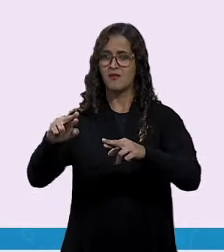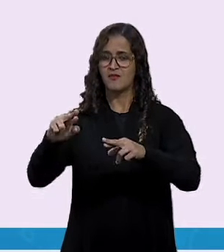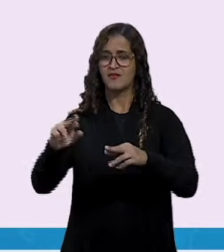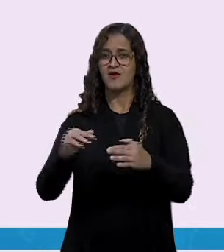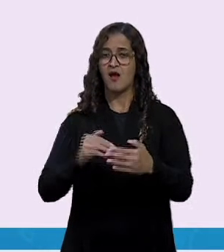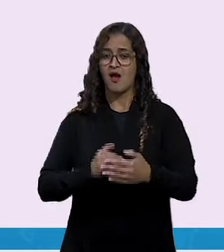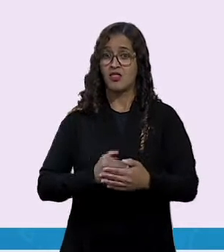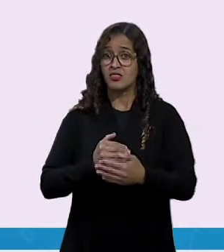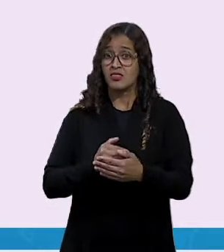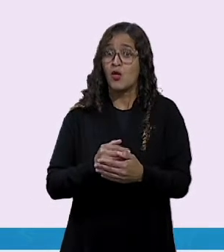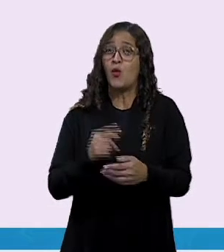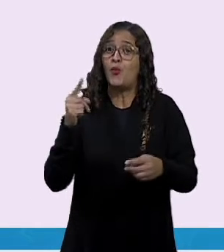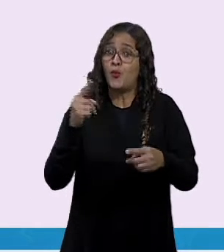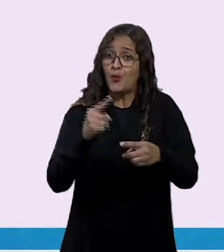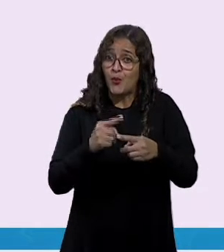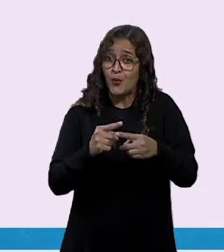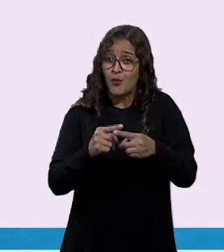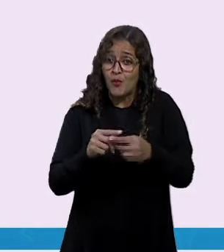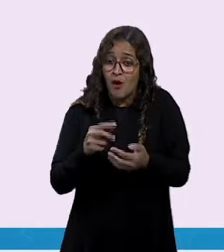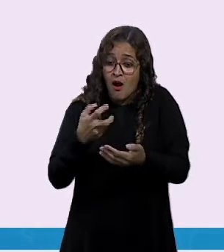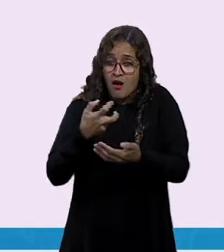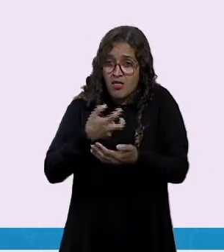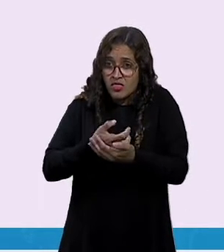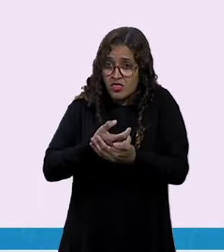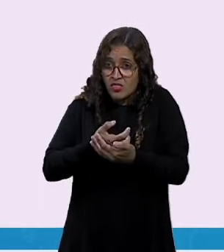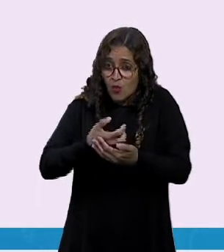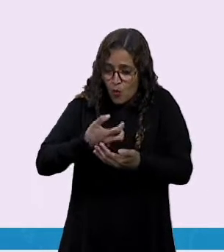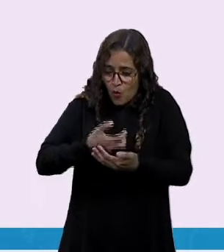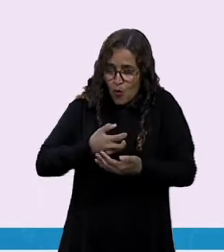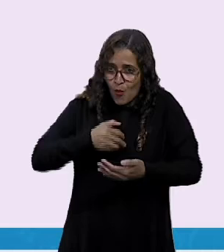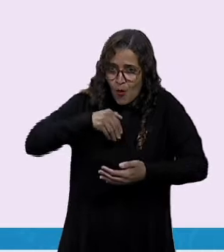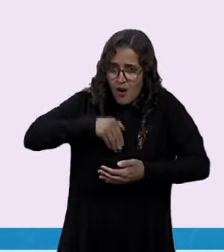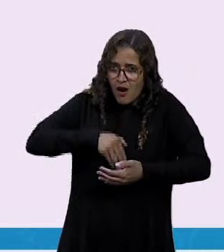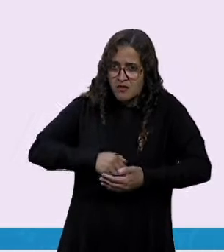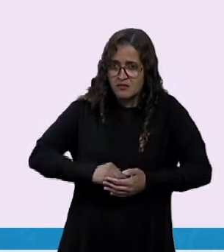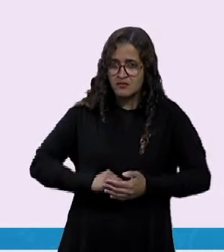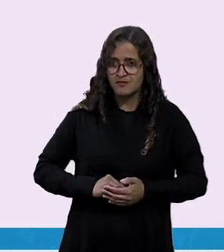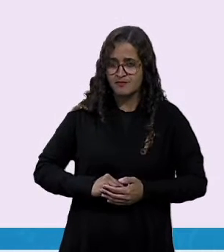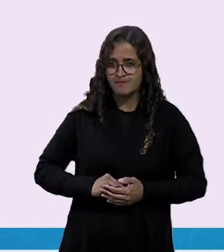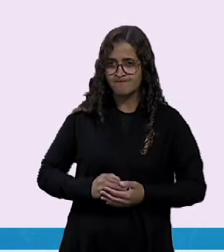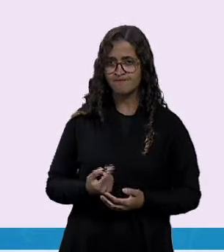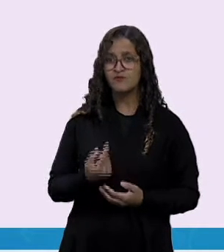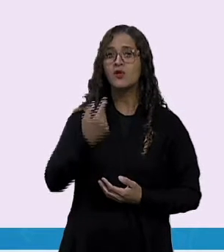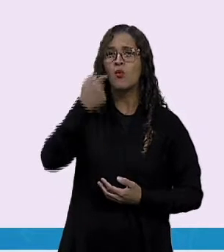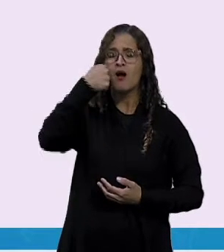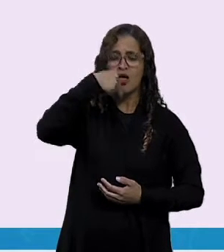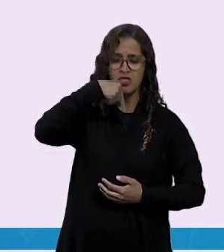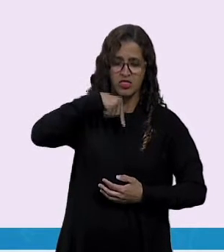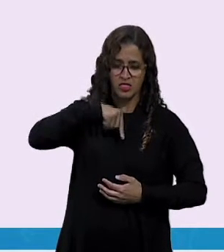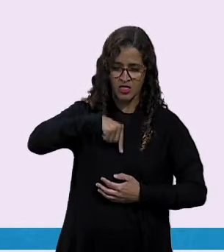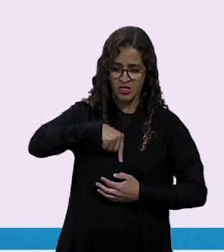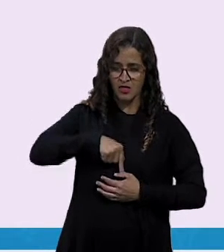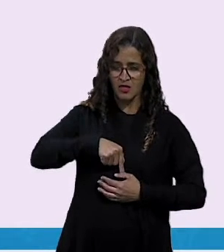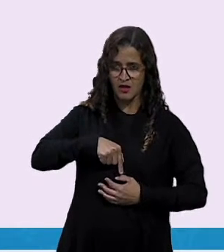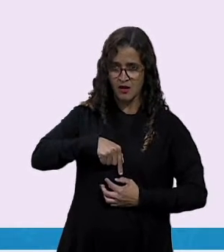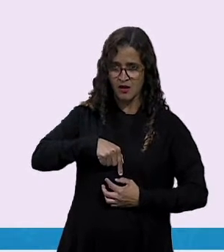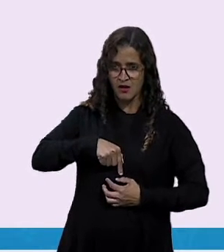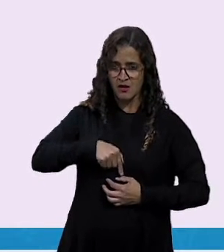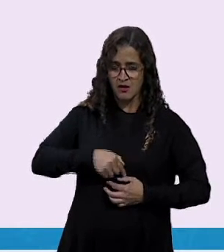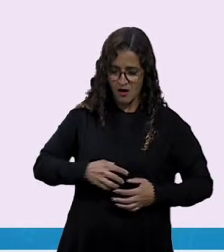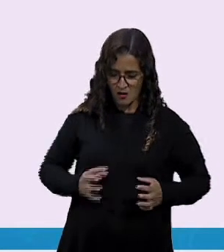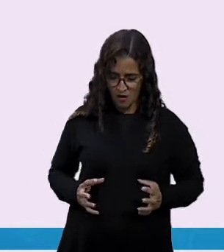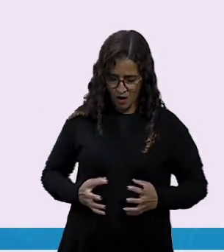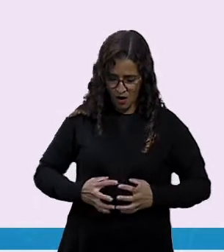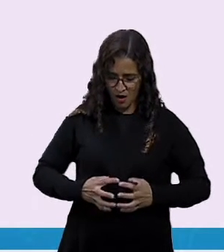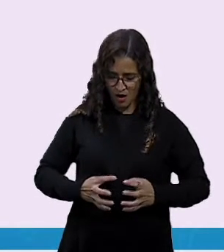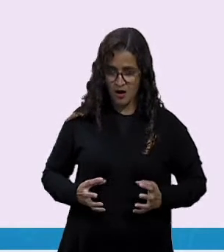Porque o bebê está crescendo dentro dela. E ele se alimenta através do cordão umbilical, que fica lá dentro do útero